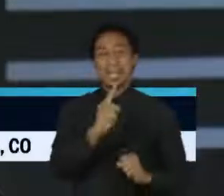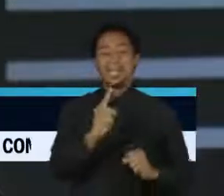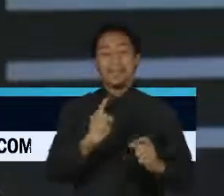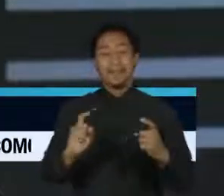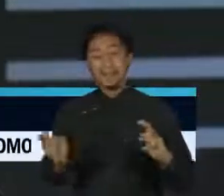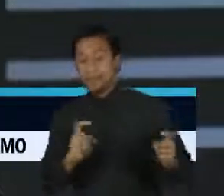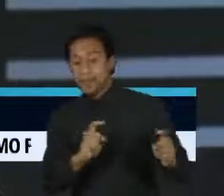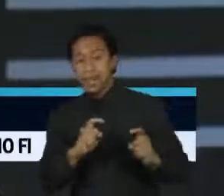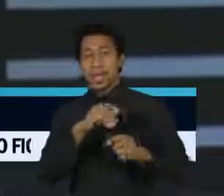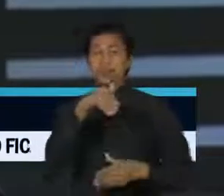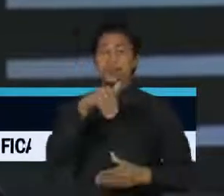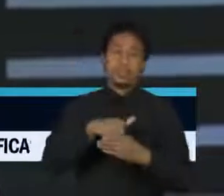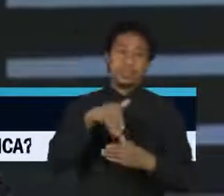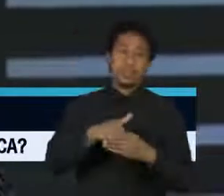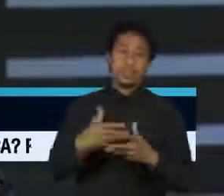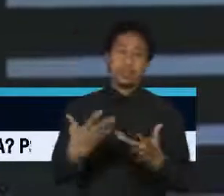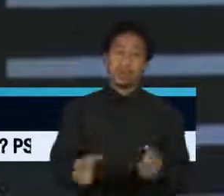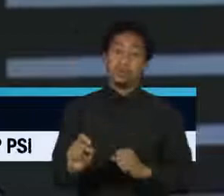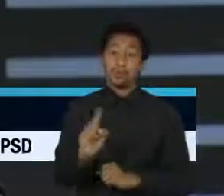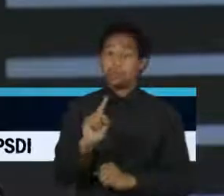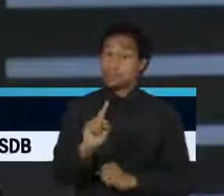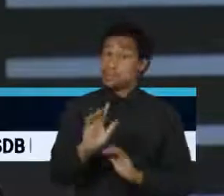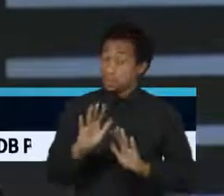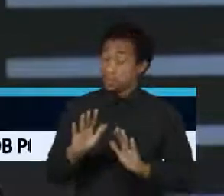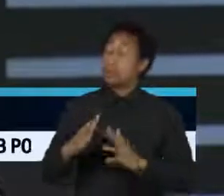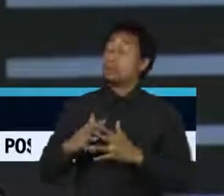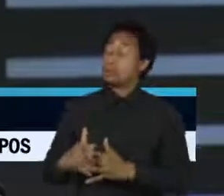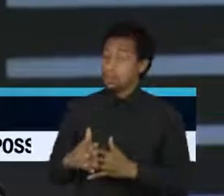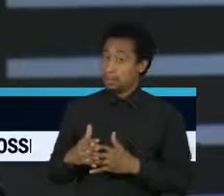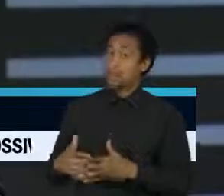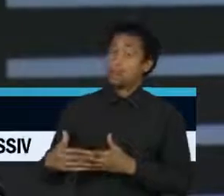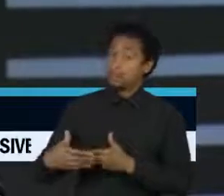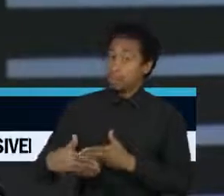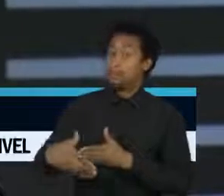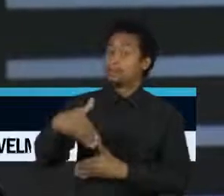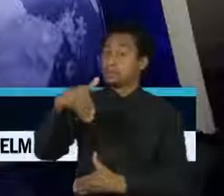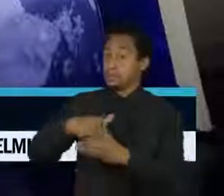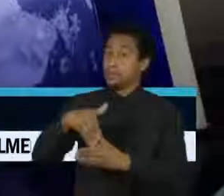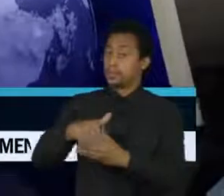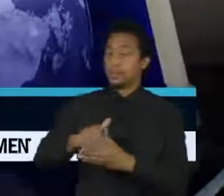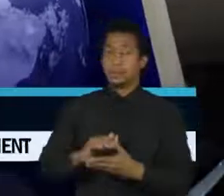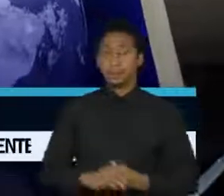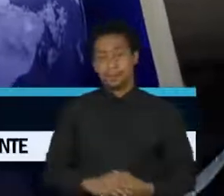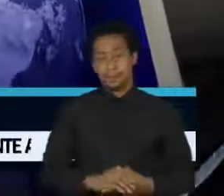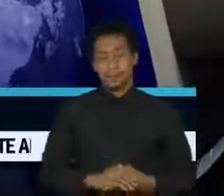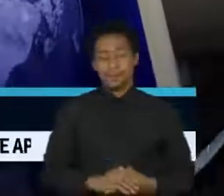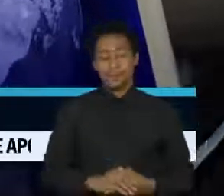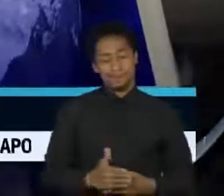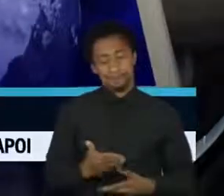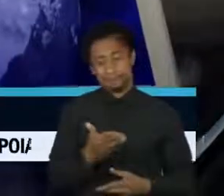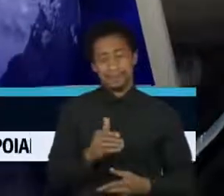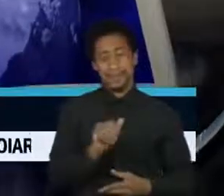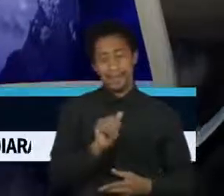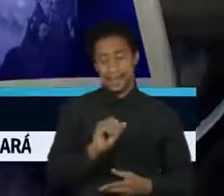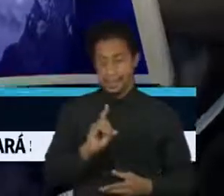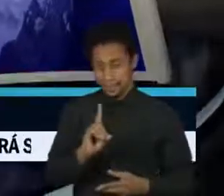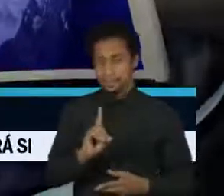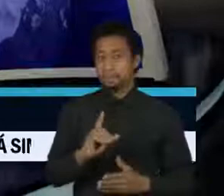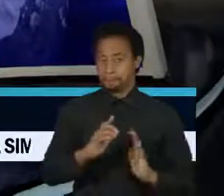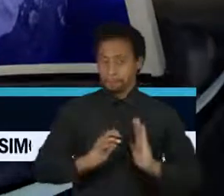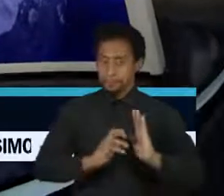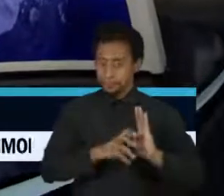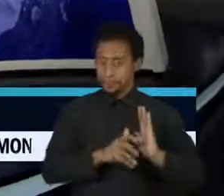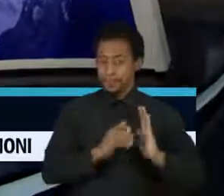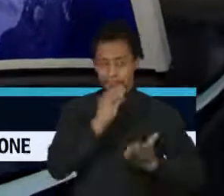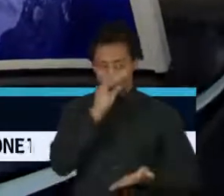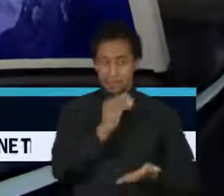infelizmente é muito negativa para o processo político de maneira mais geral né adequar chance dessa crise implodir o PSDB